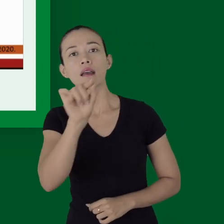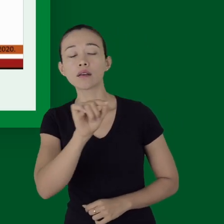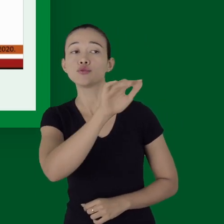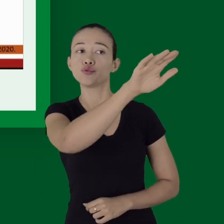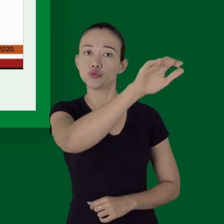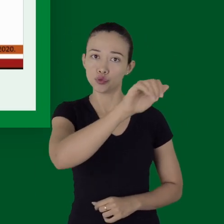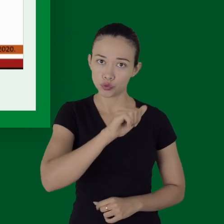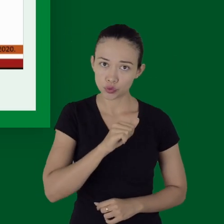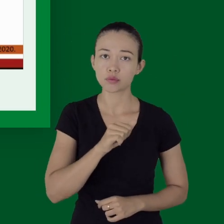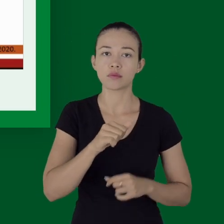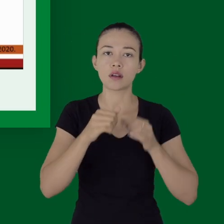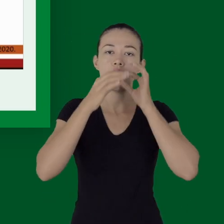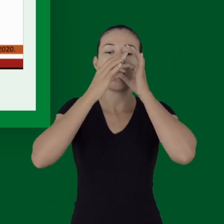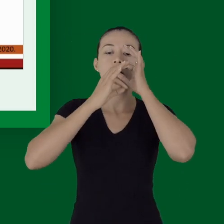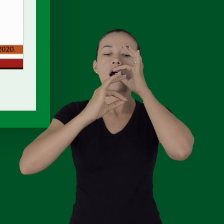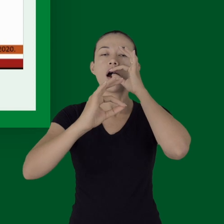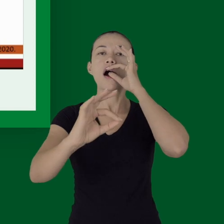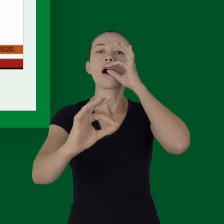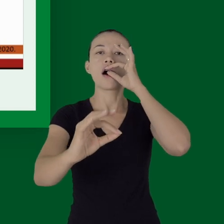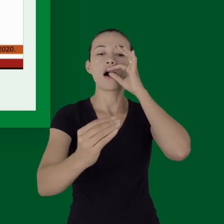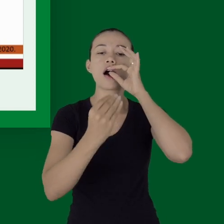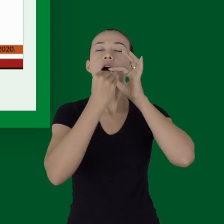realizar o protocolo de intubação.